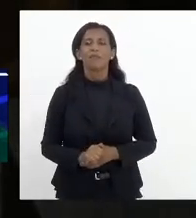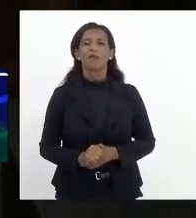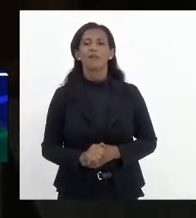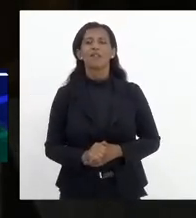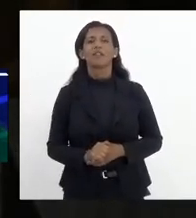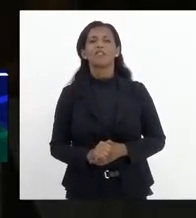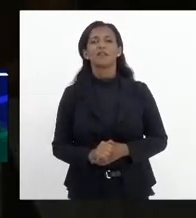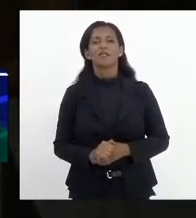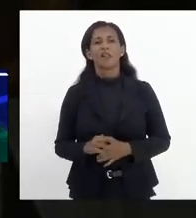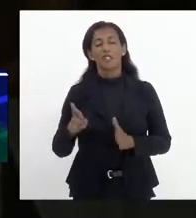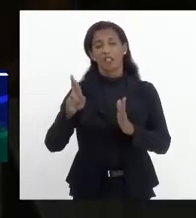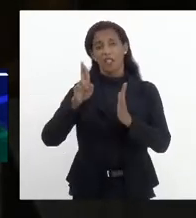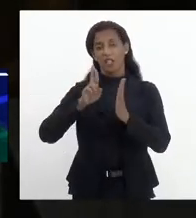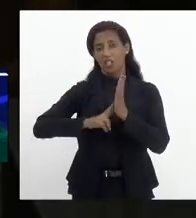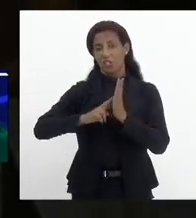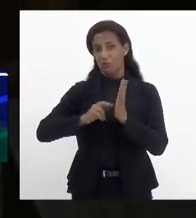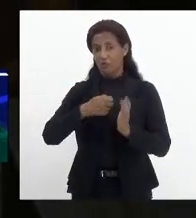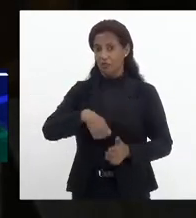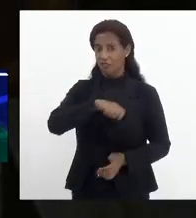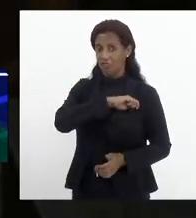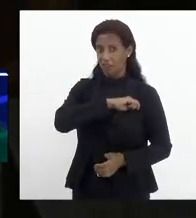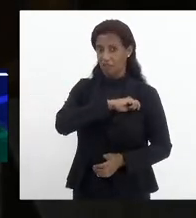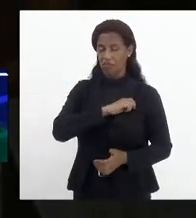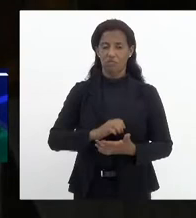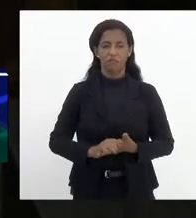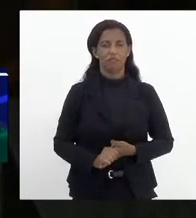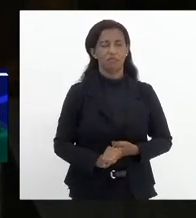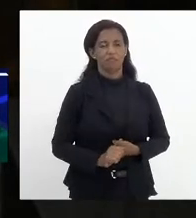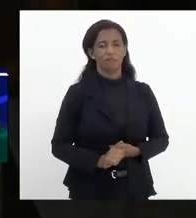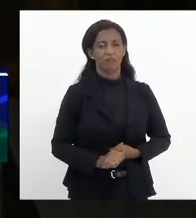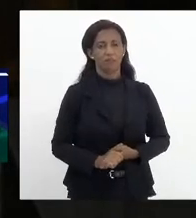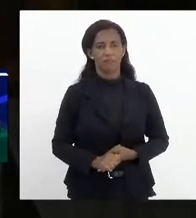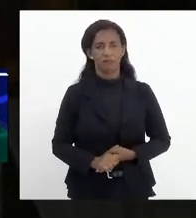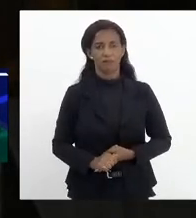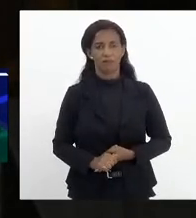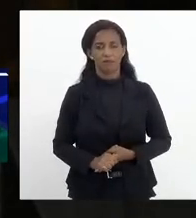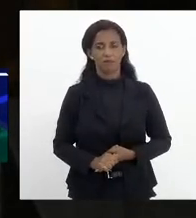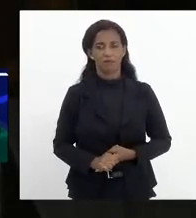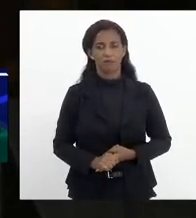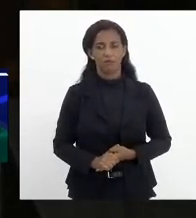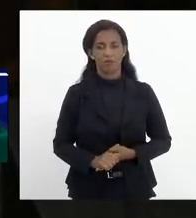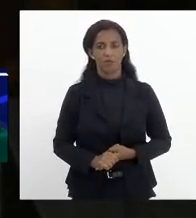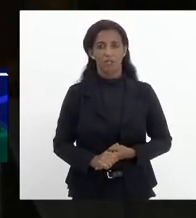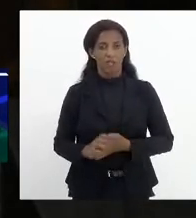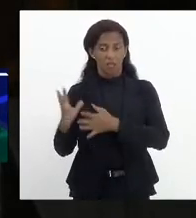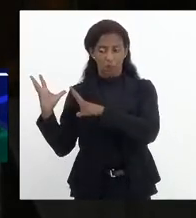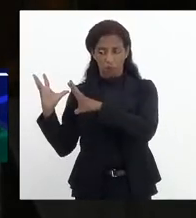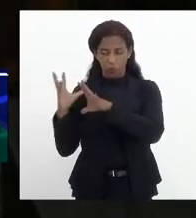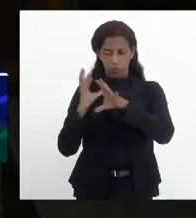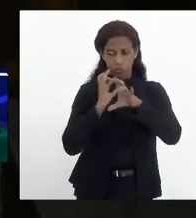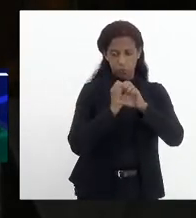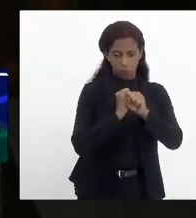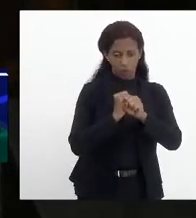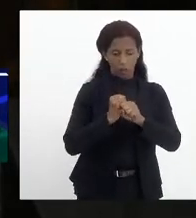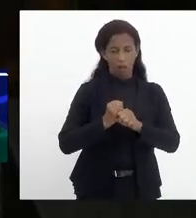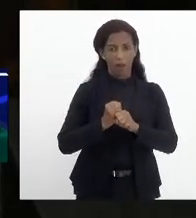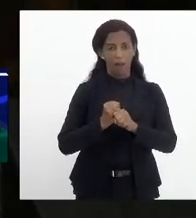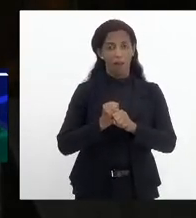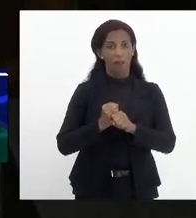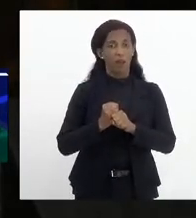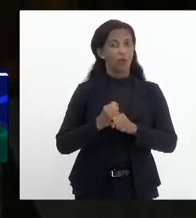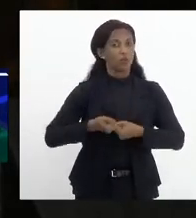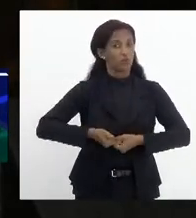função desse regime de recuperação fiscal, que o cômputo dos gastos seja de